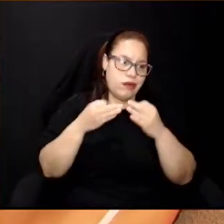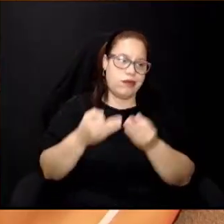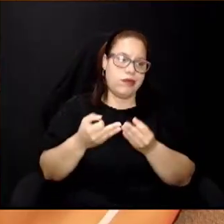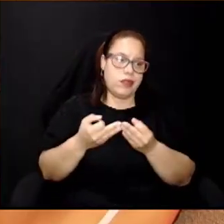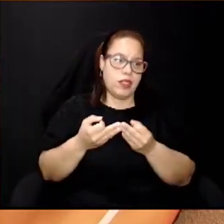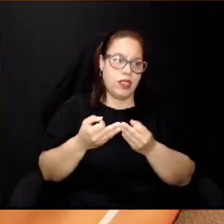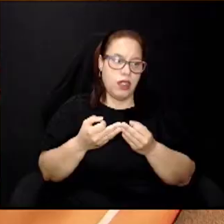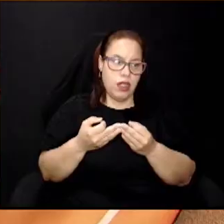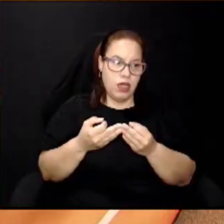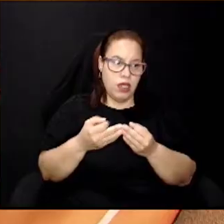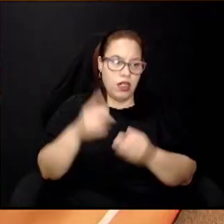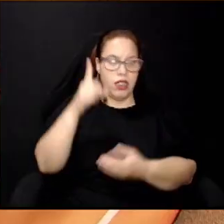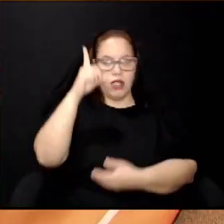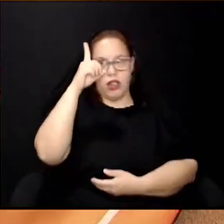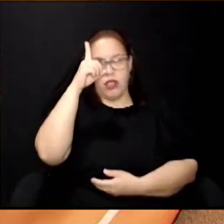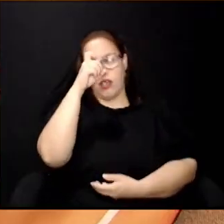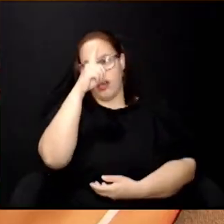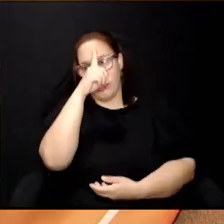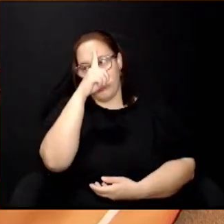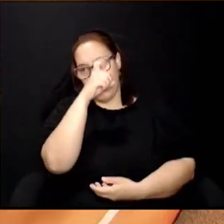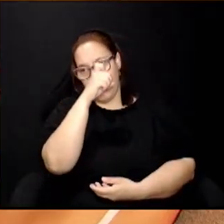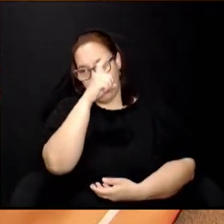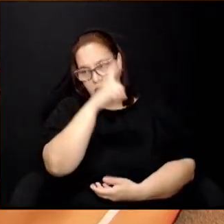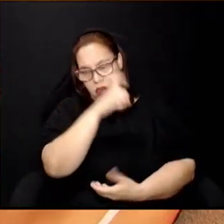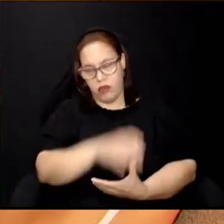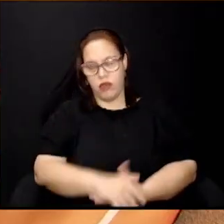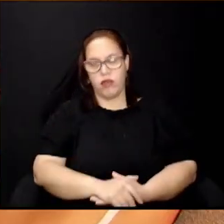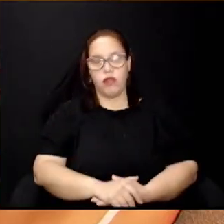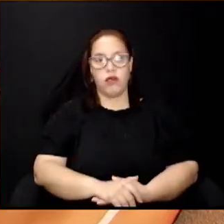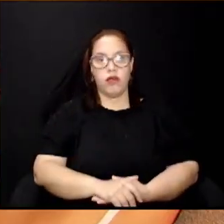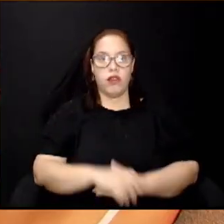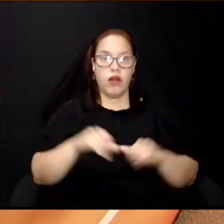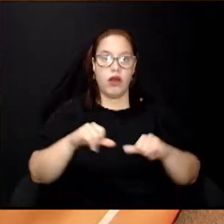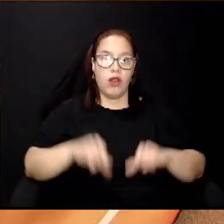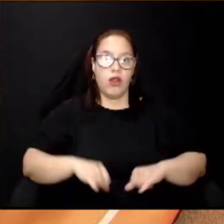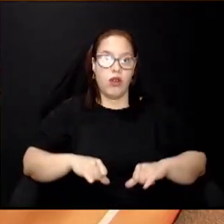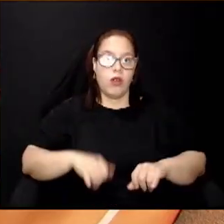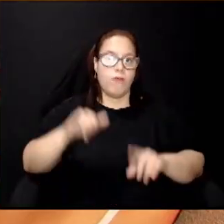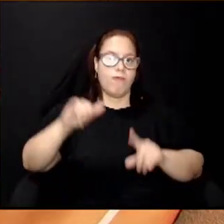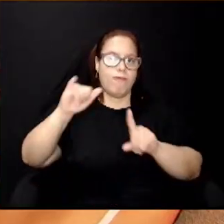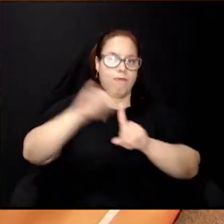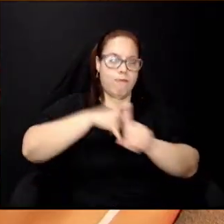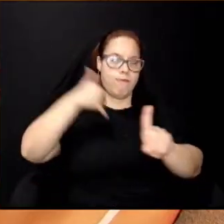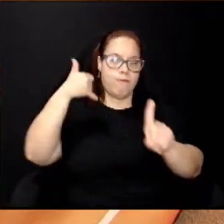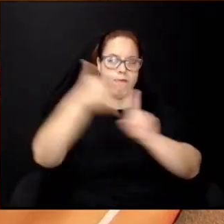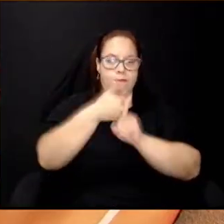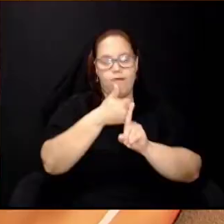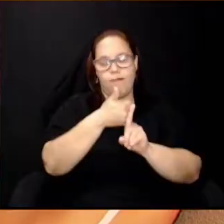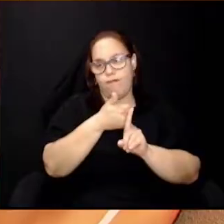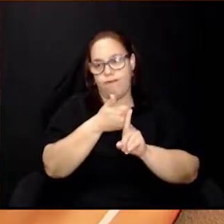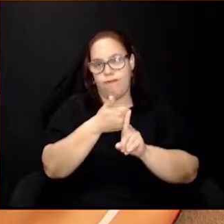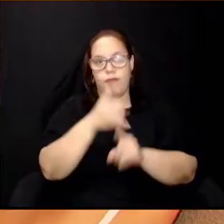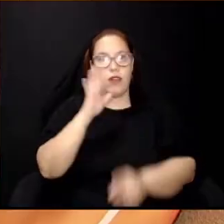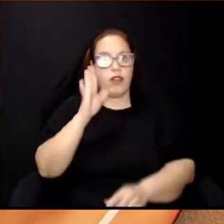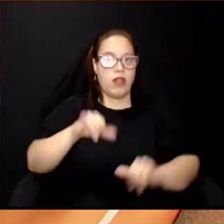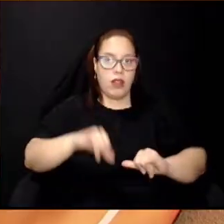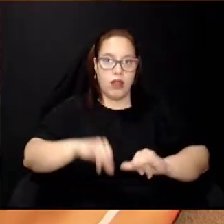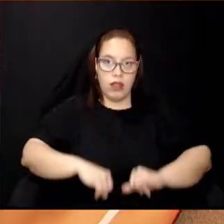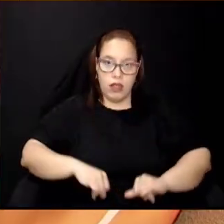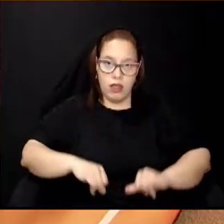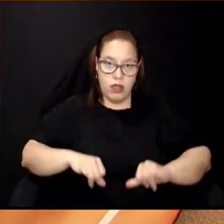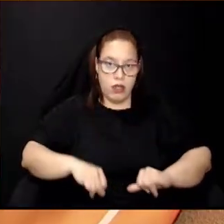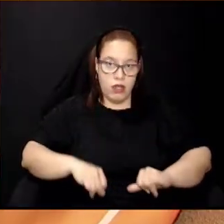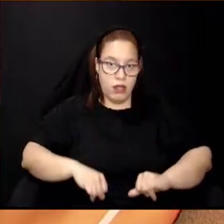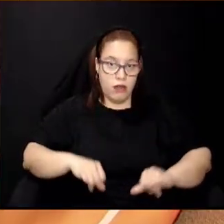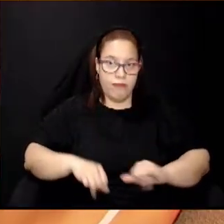muitos desafios. Eles sofrem bullying, né? Na escola já sofreram muito, né? Em